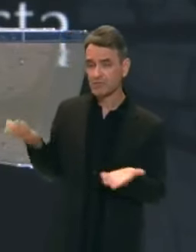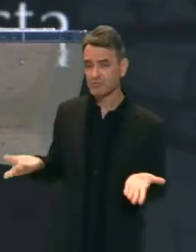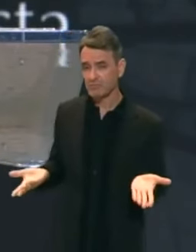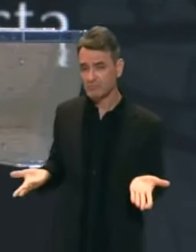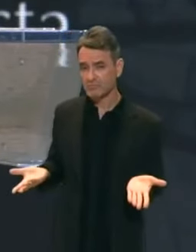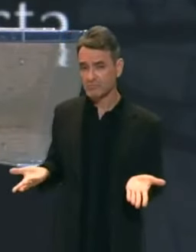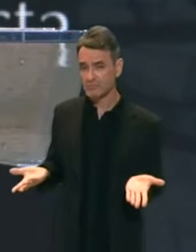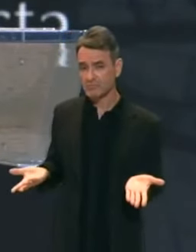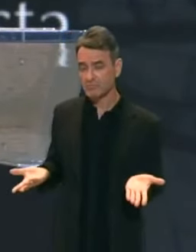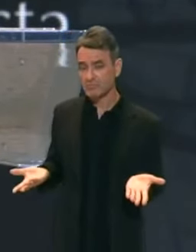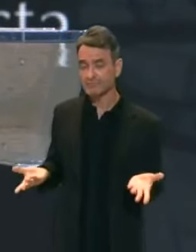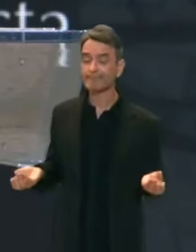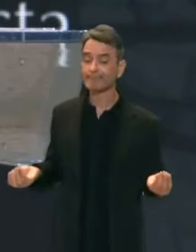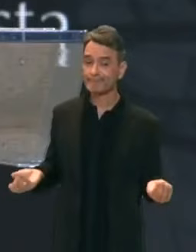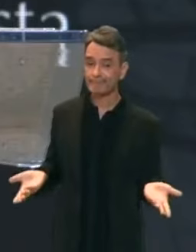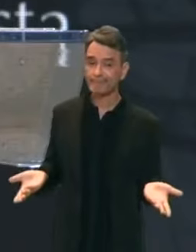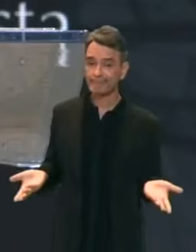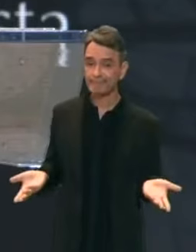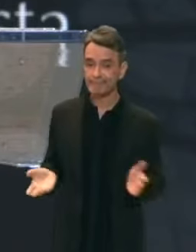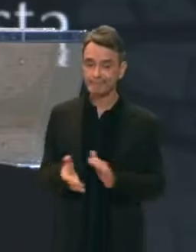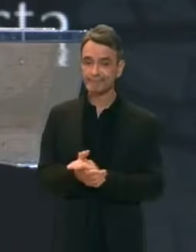Quanto tempo você está